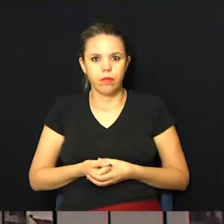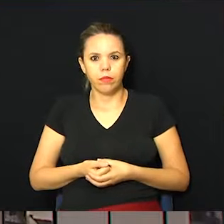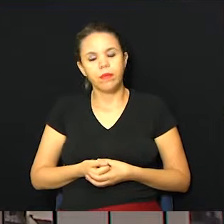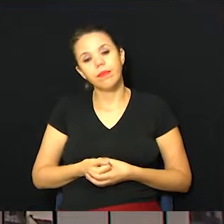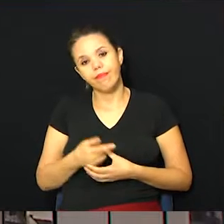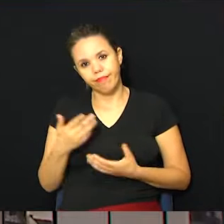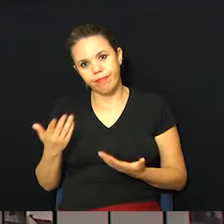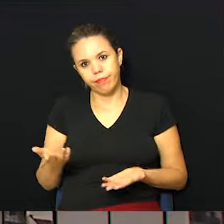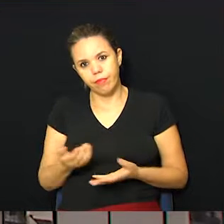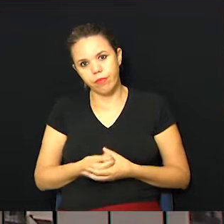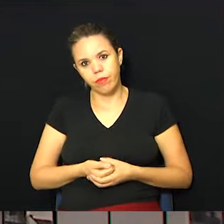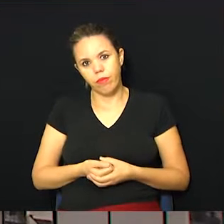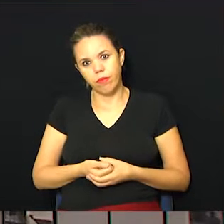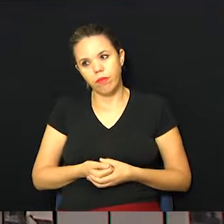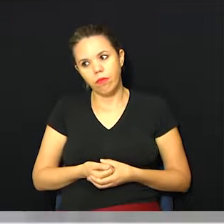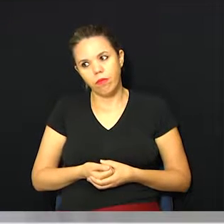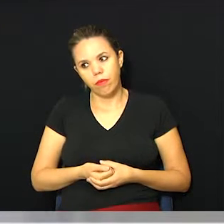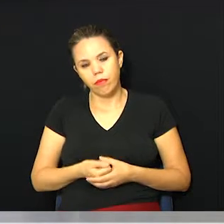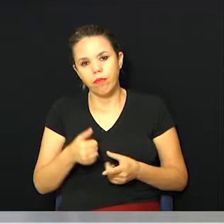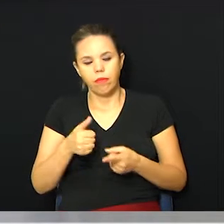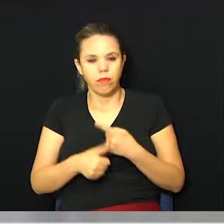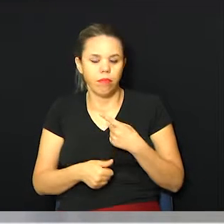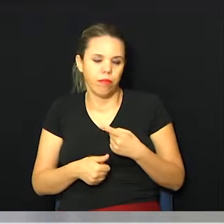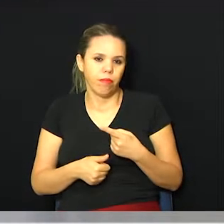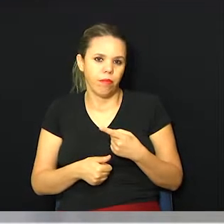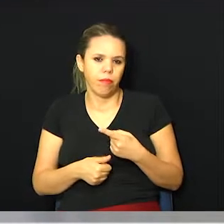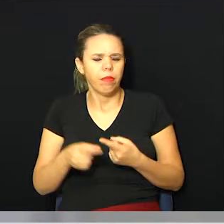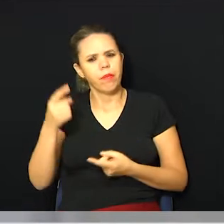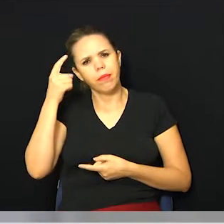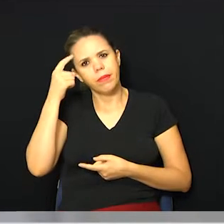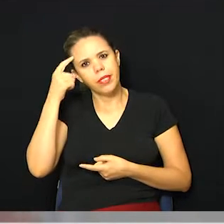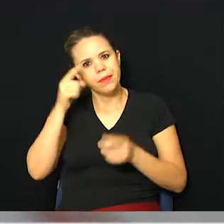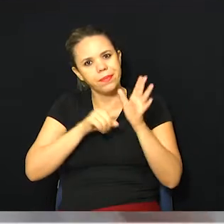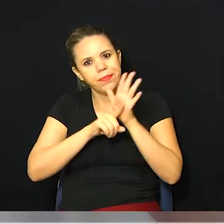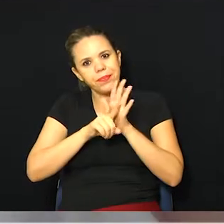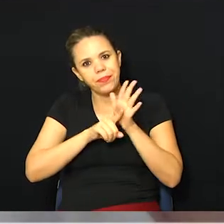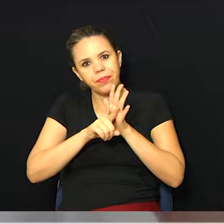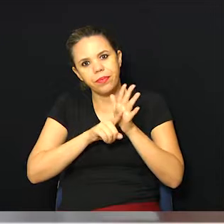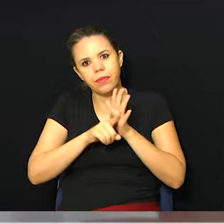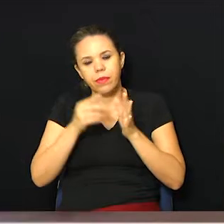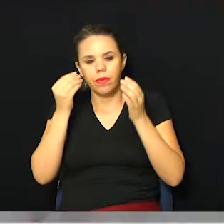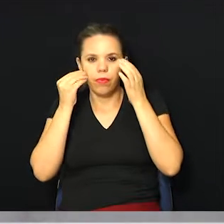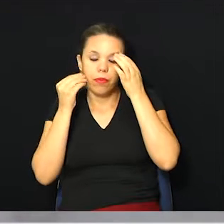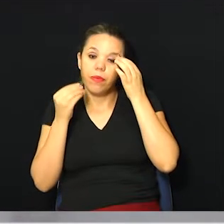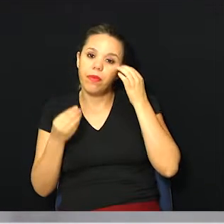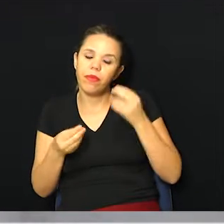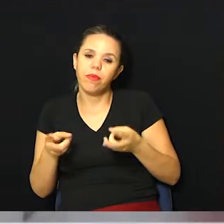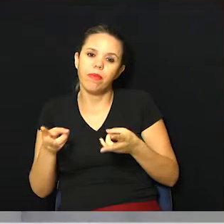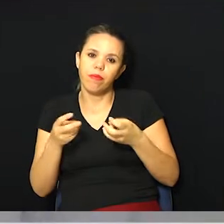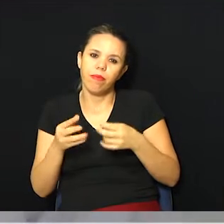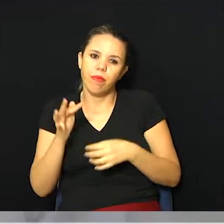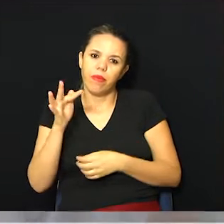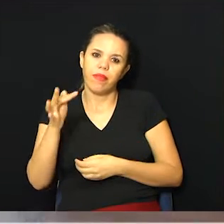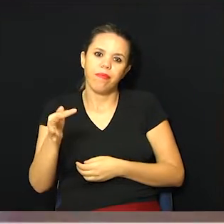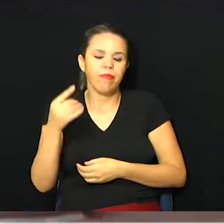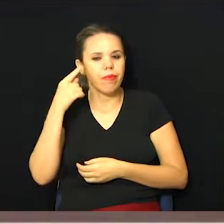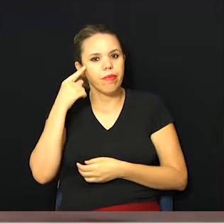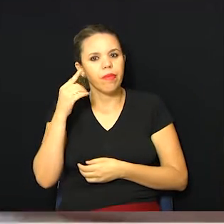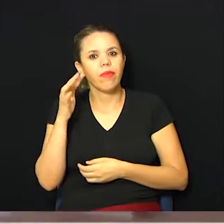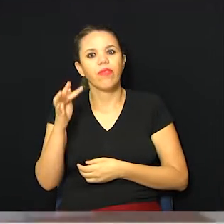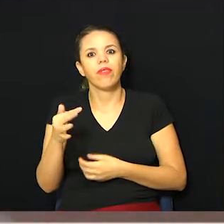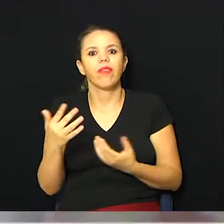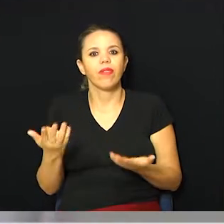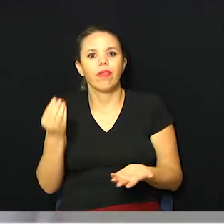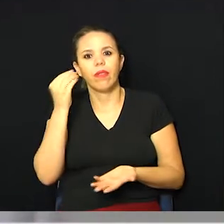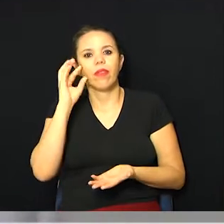Perfeito. Bom, primeiro, se a gente pensar no estudo, a gente tenta, né, olhar para frente, pensar no futuro e tentar